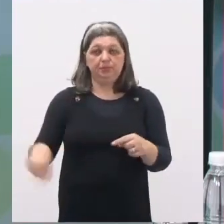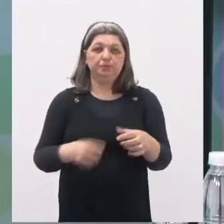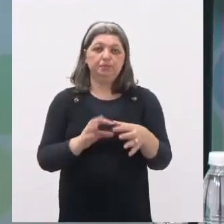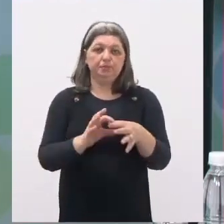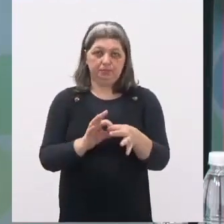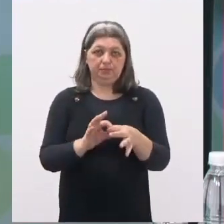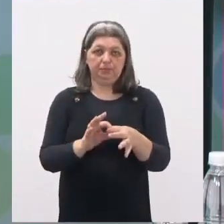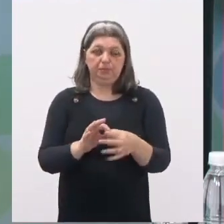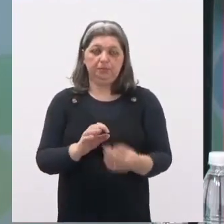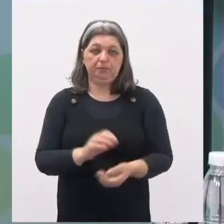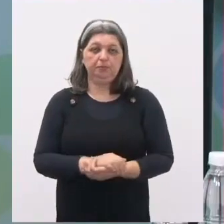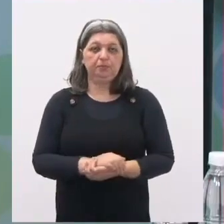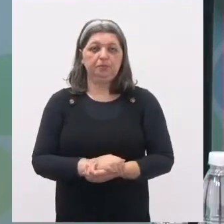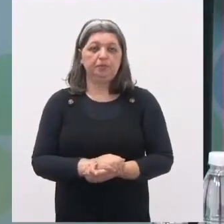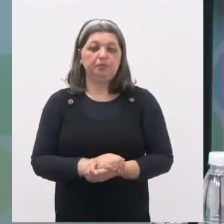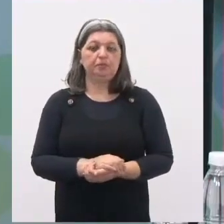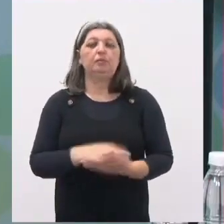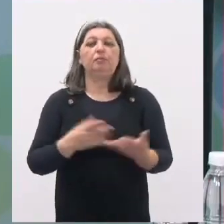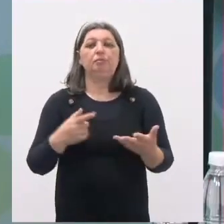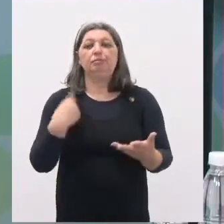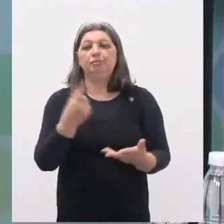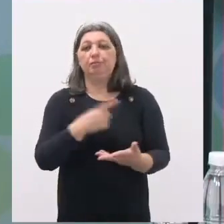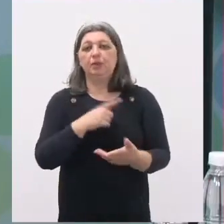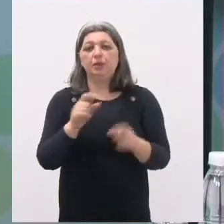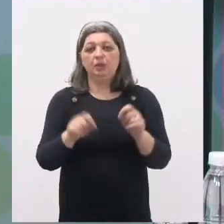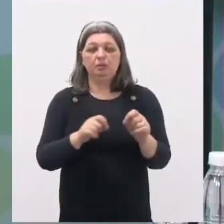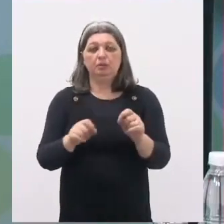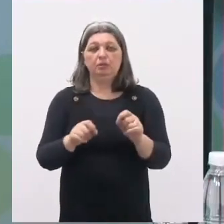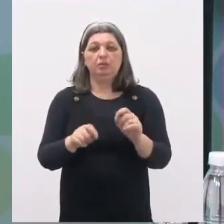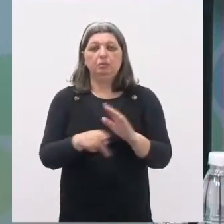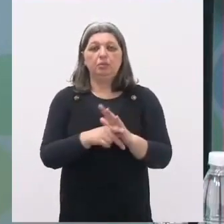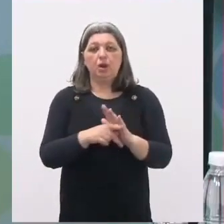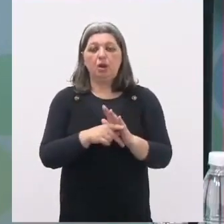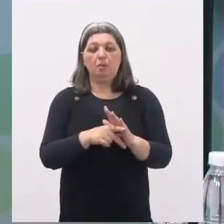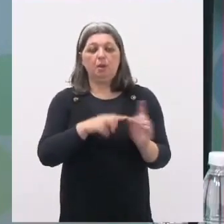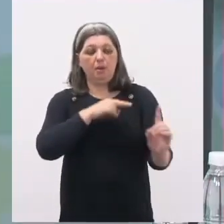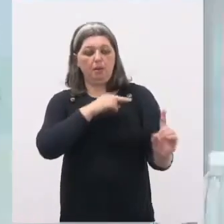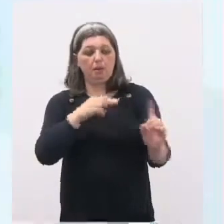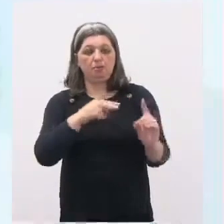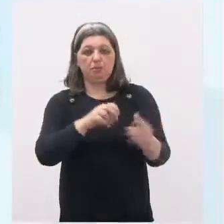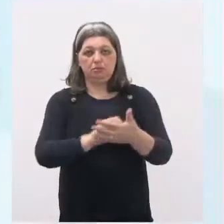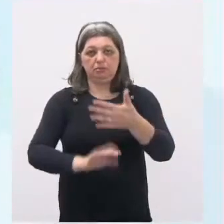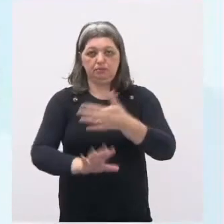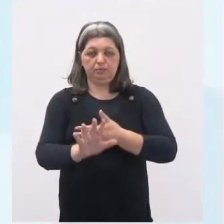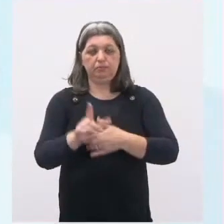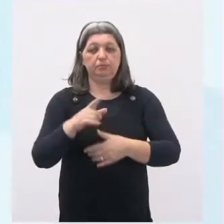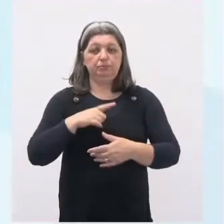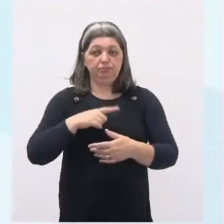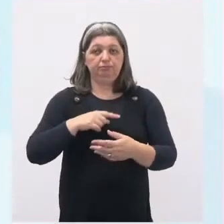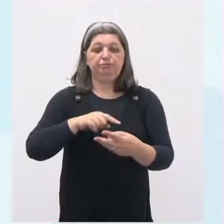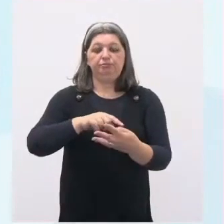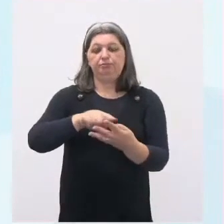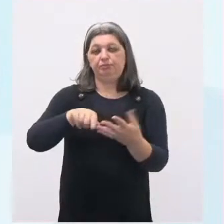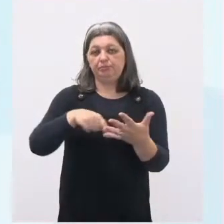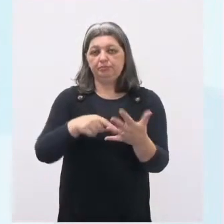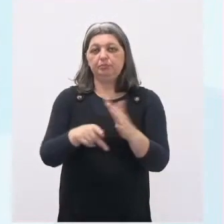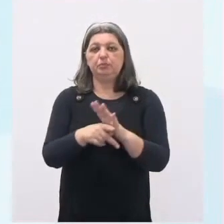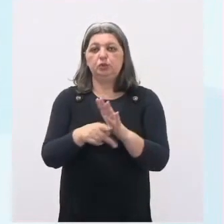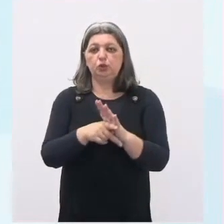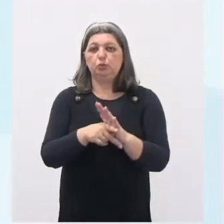também. Então, nós temos aqui, dentro da perspectiva do nosso currículo, alguns pontos que envolvem a